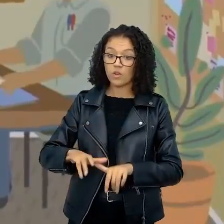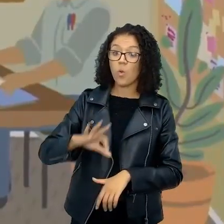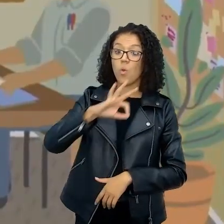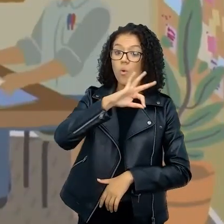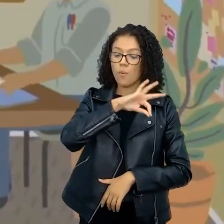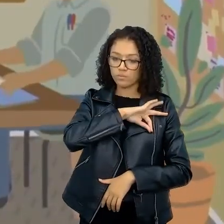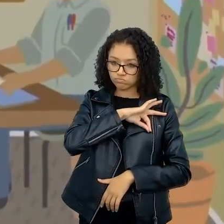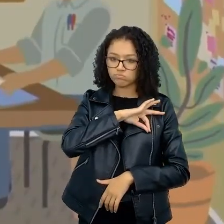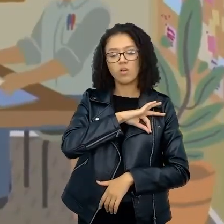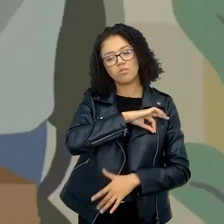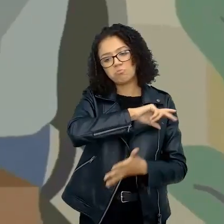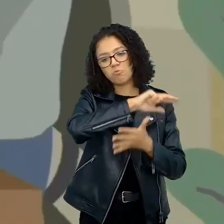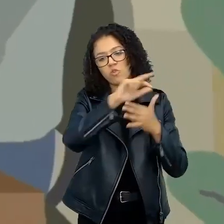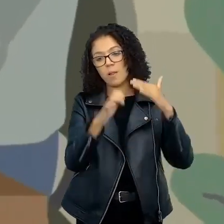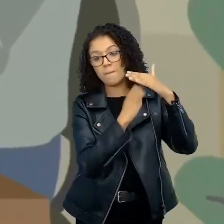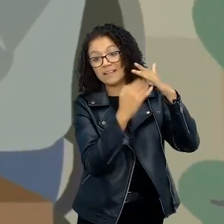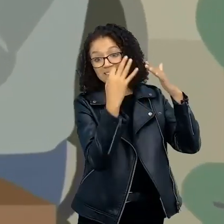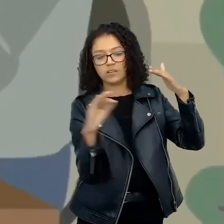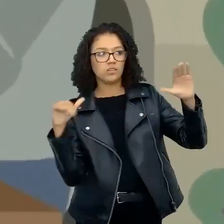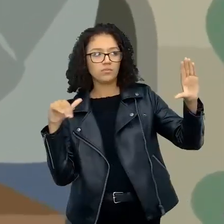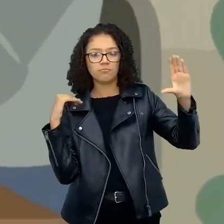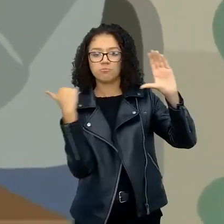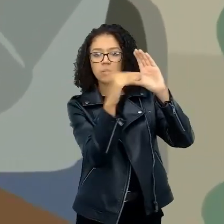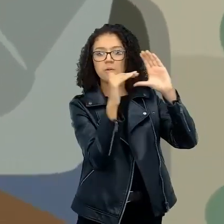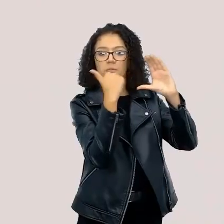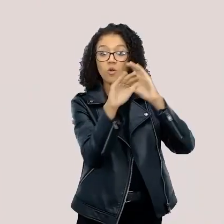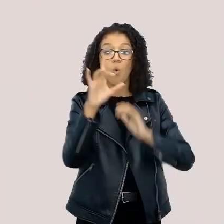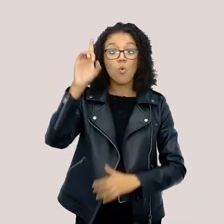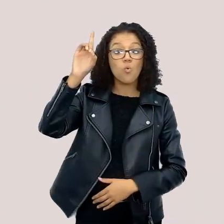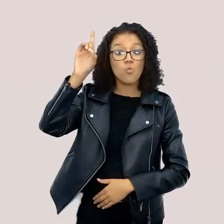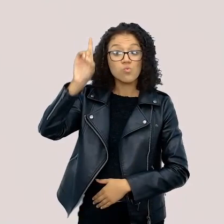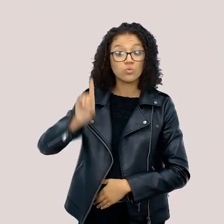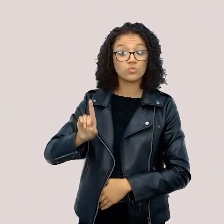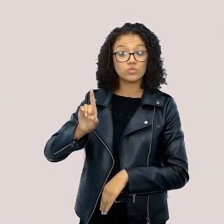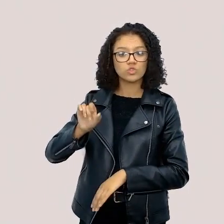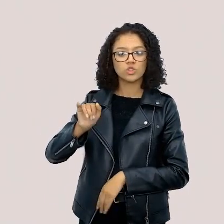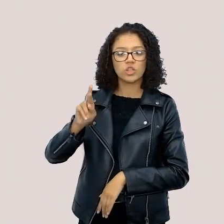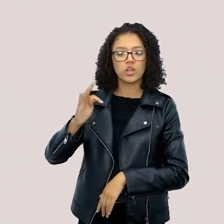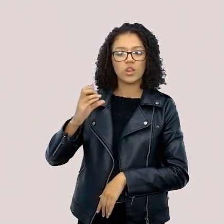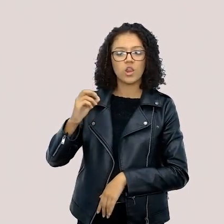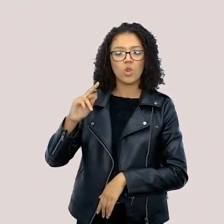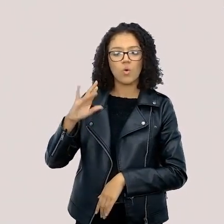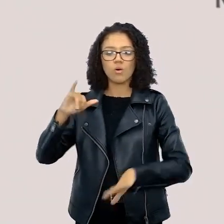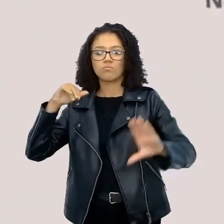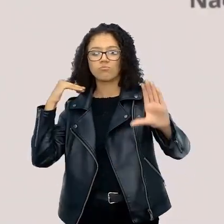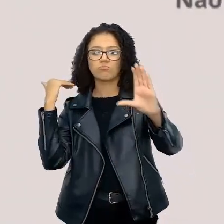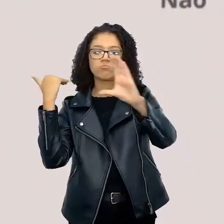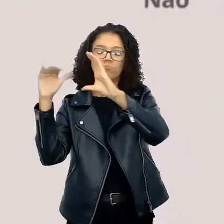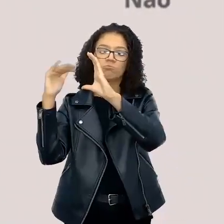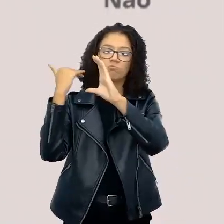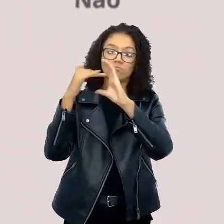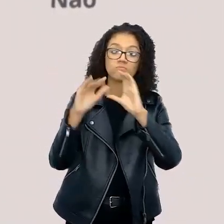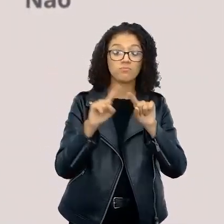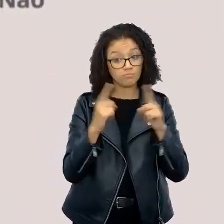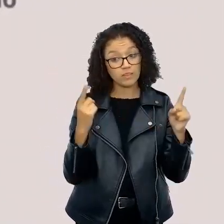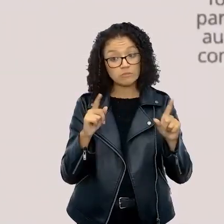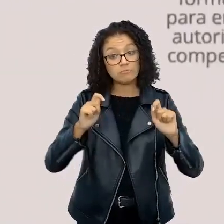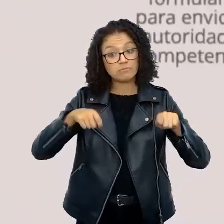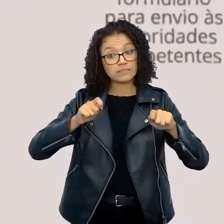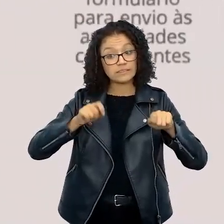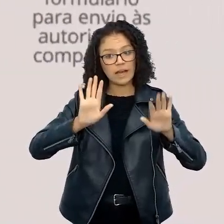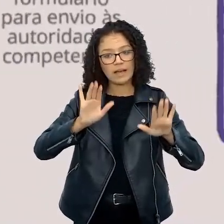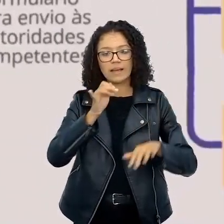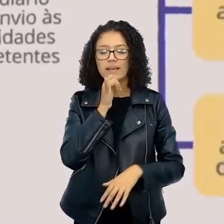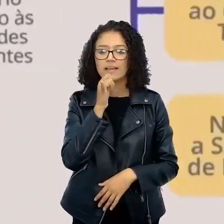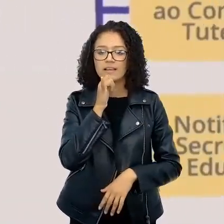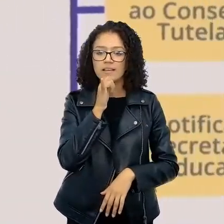autoridades competentes. O diretor da escola é quem deve encaminhar a denúncia. Para isso, há alguns caminhos possíveis. Nos casos